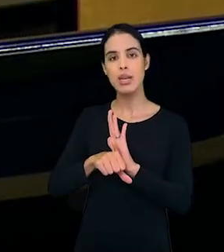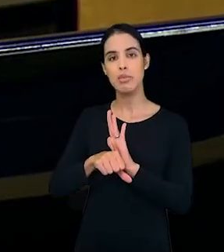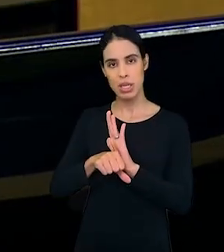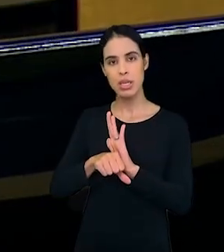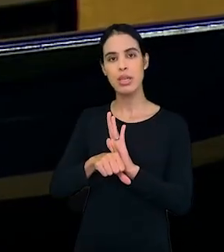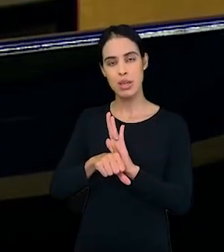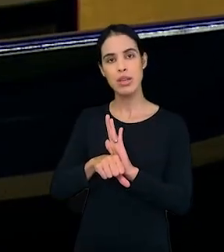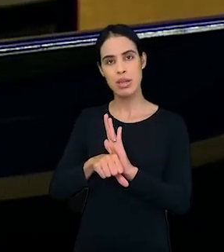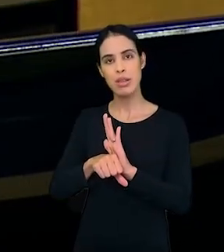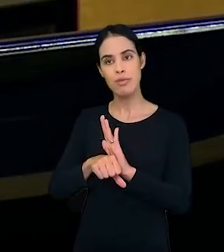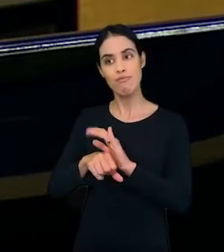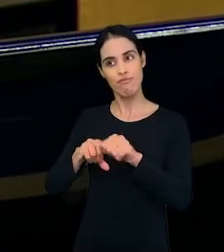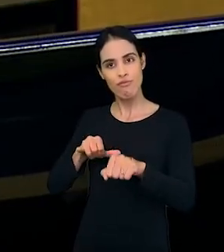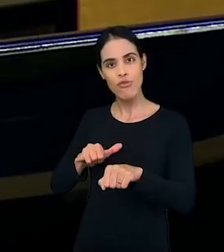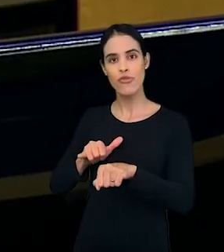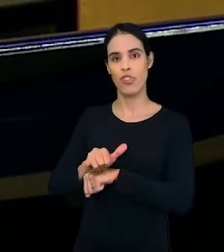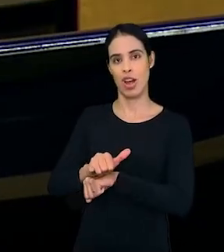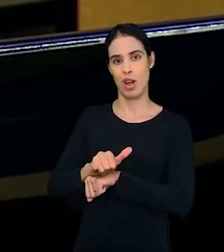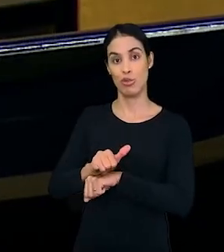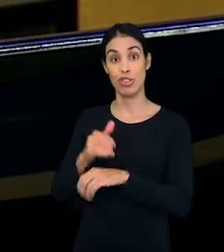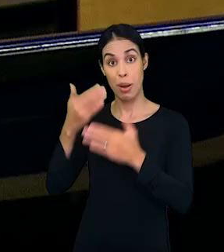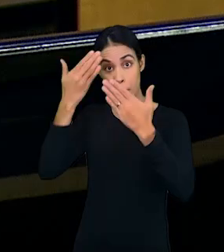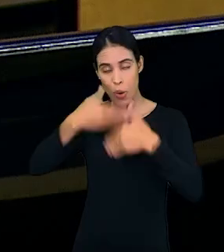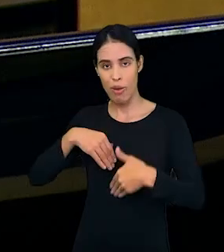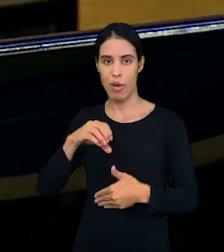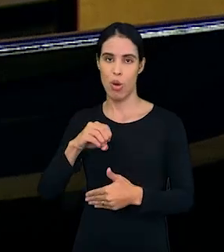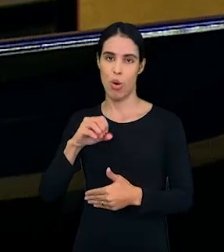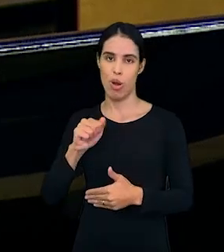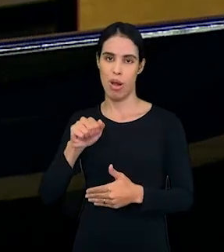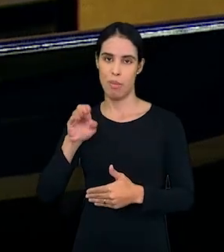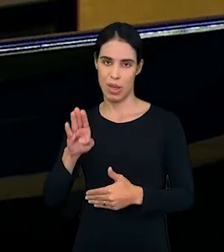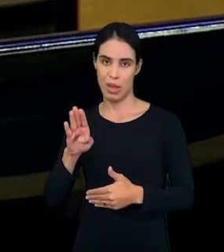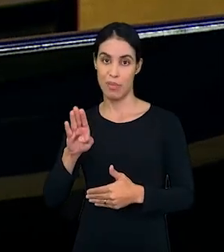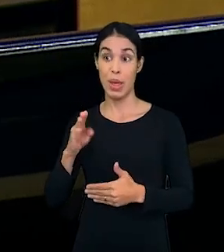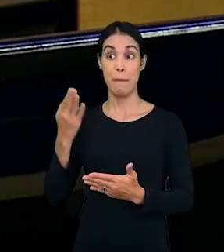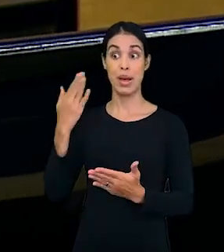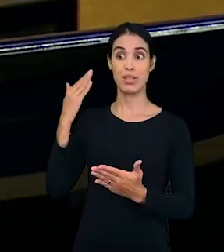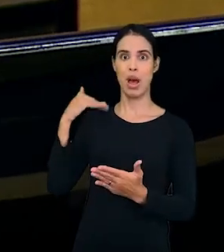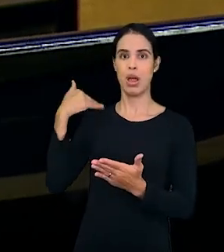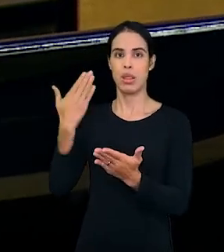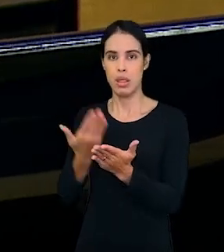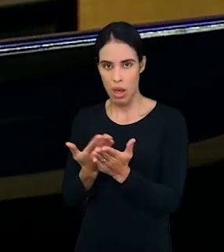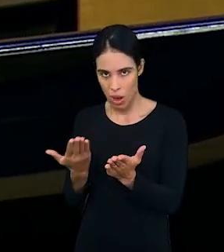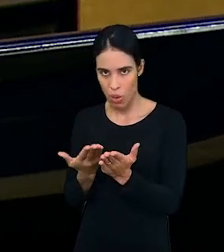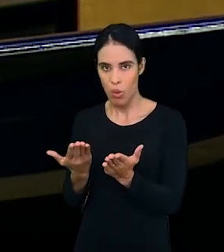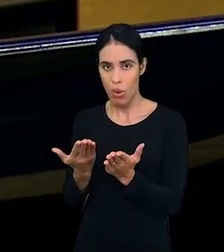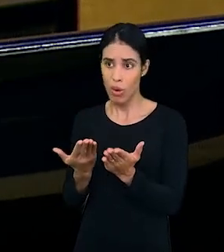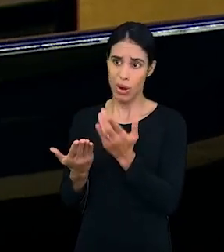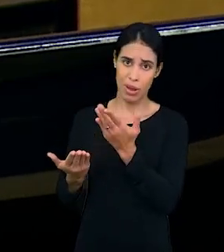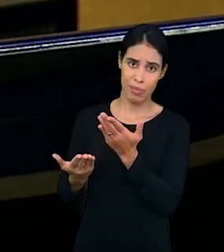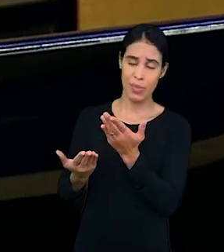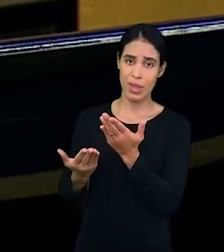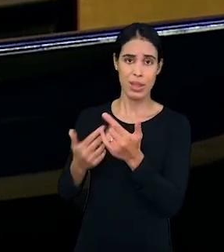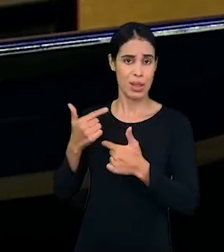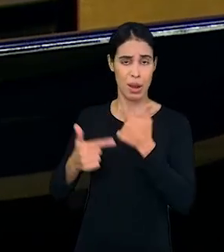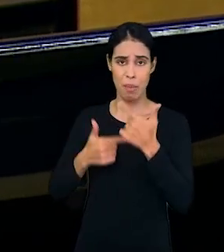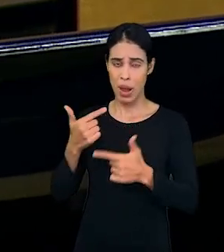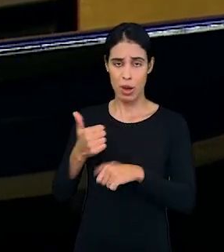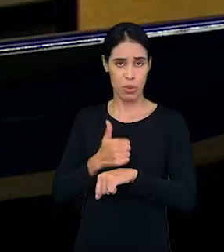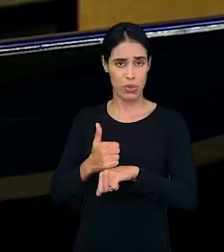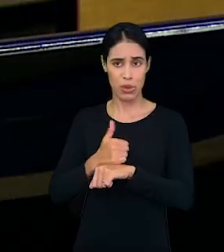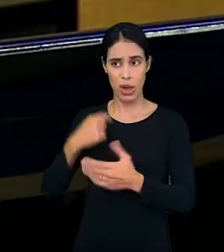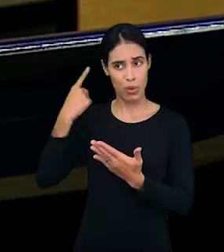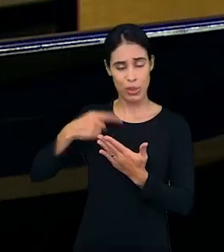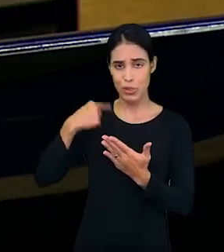pela fraude no exame da OAB, uma vez que a ilegalidade se perpetua a cada dia em que exercida irregularmente a profissão de